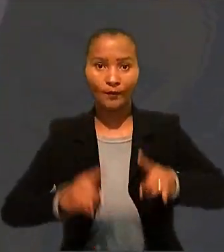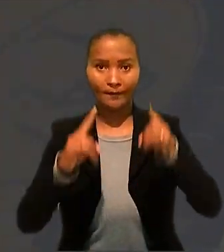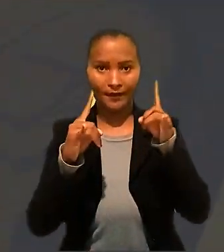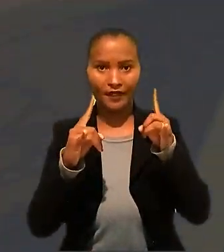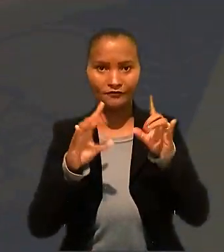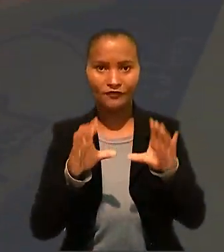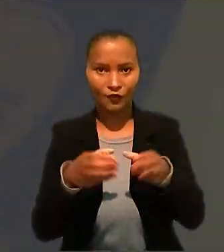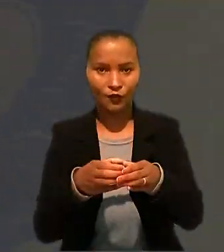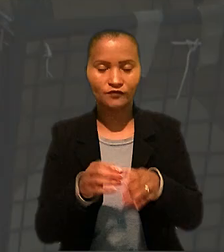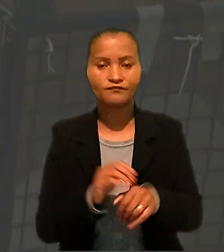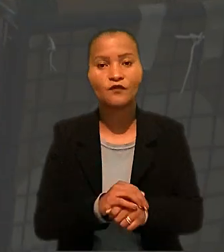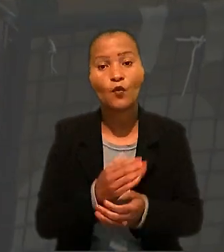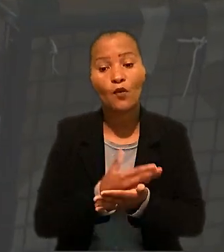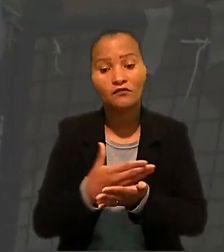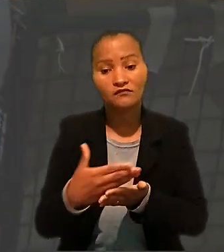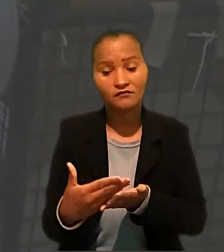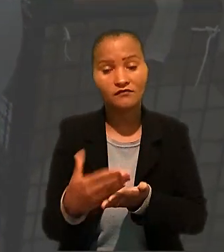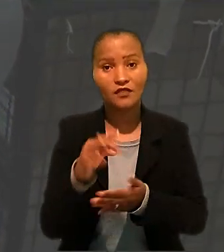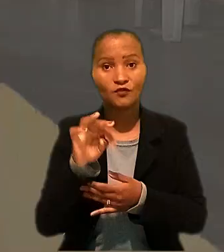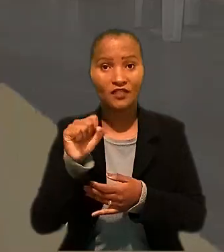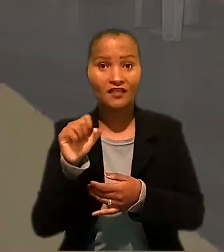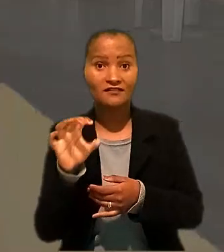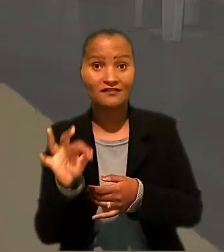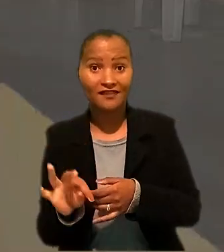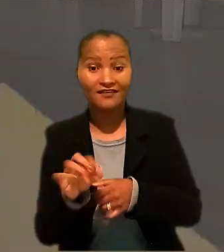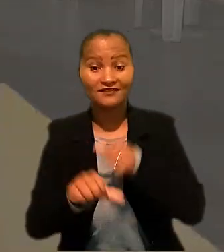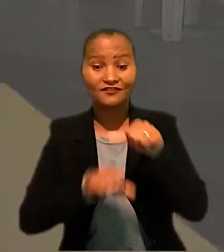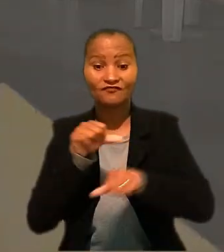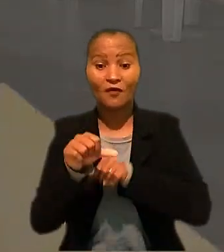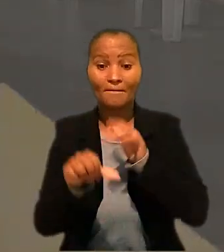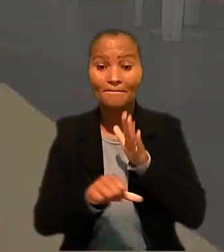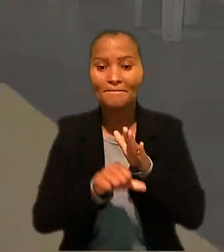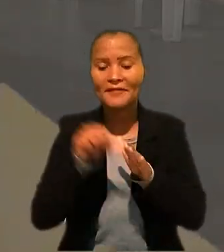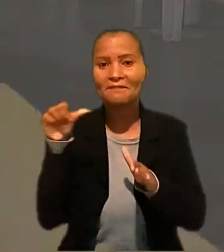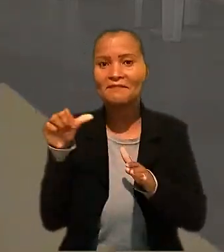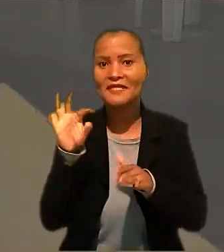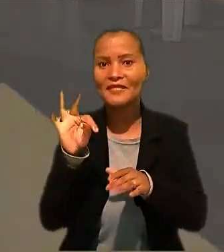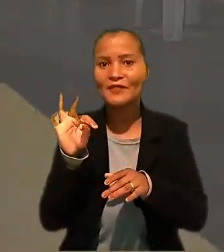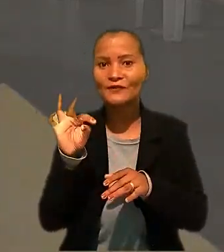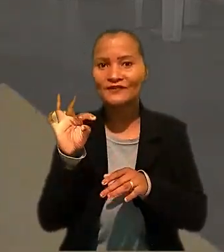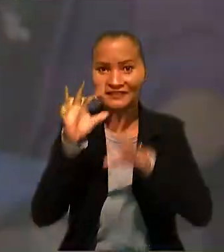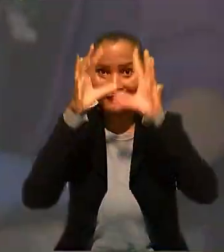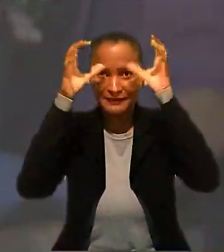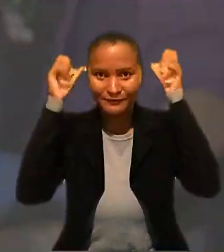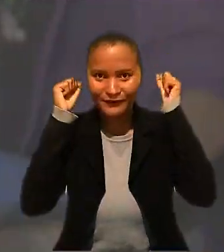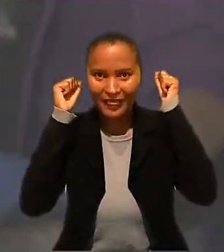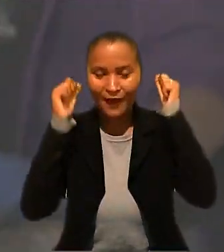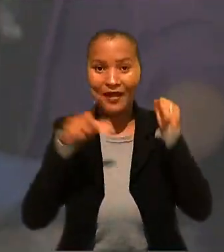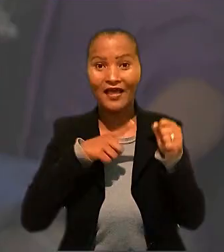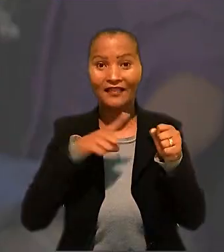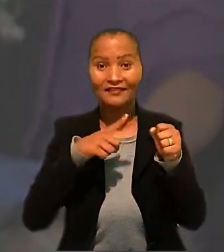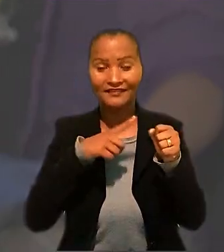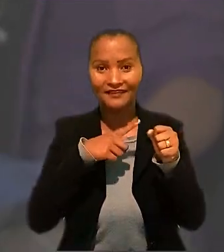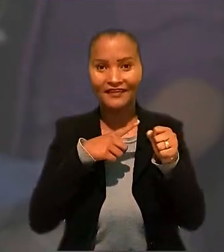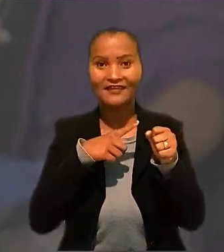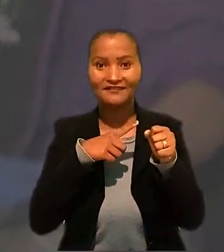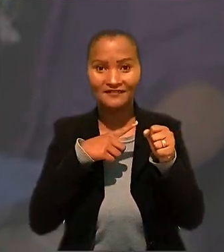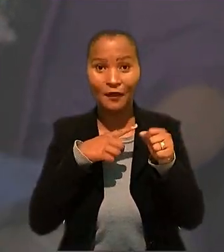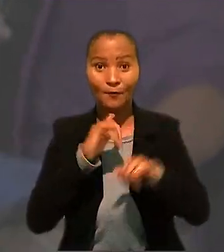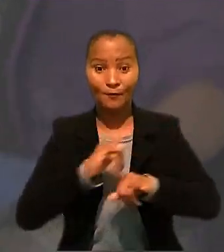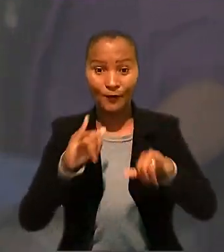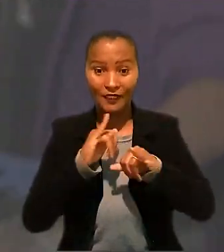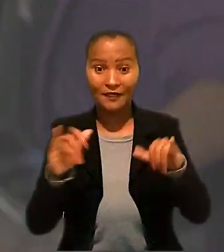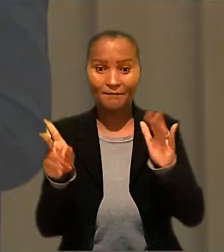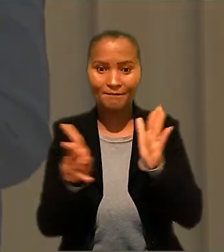Corte. Com essa iniciativa, o TST se torna o primeiro tribunal do país a ter um programa destinado a